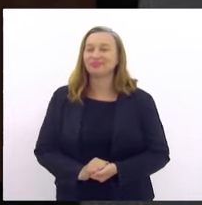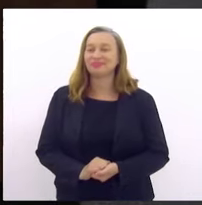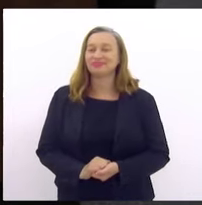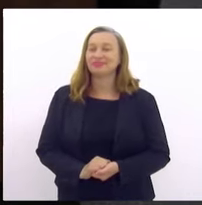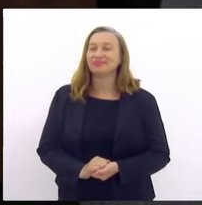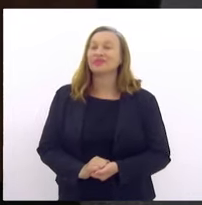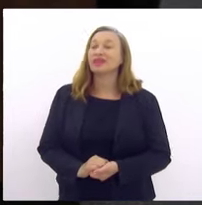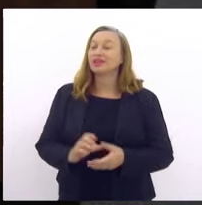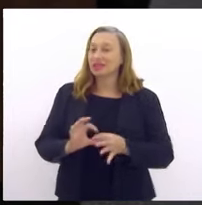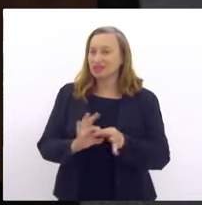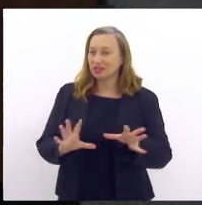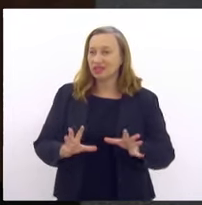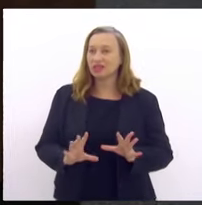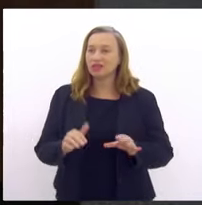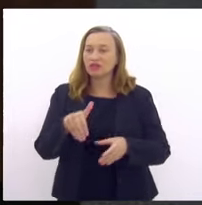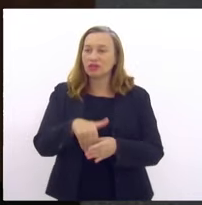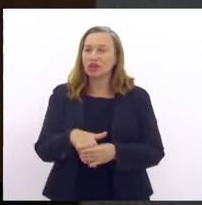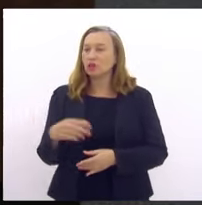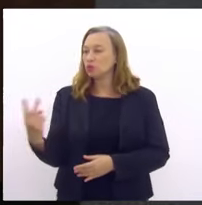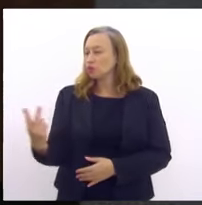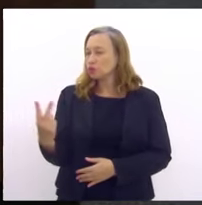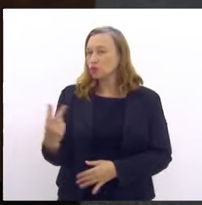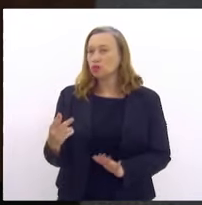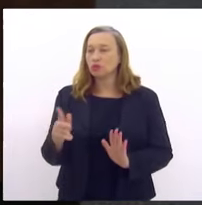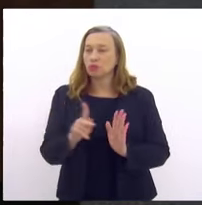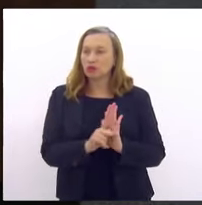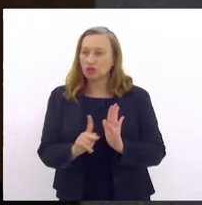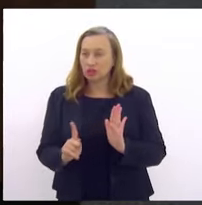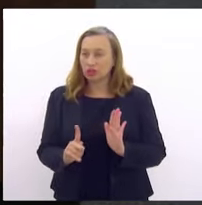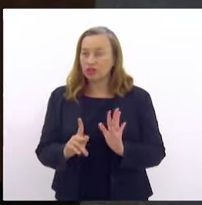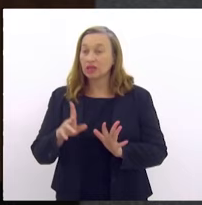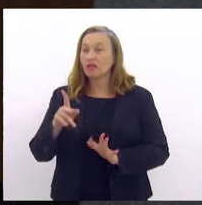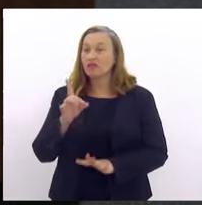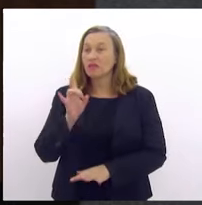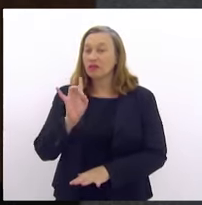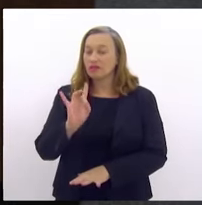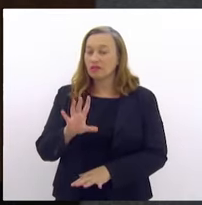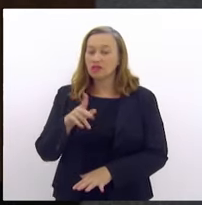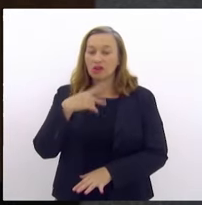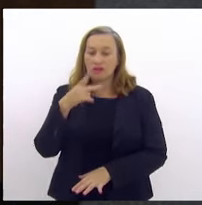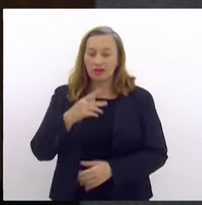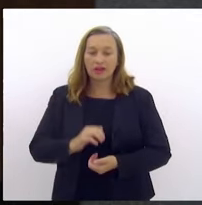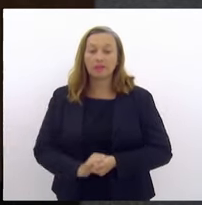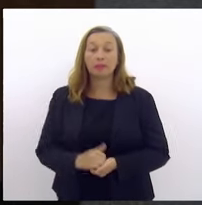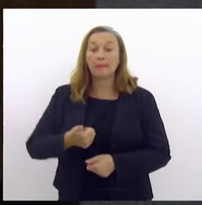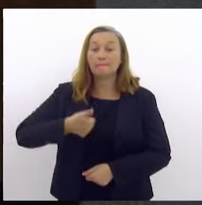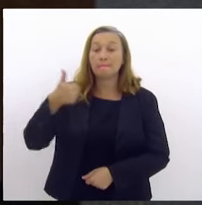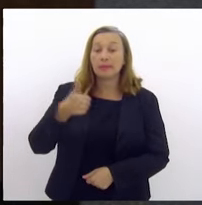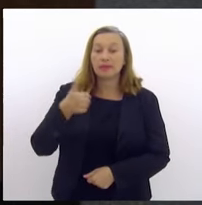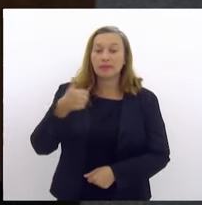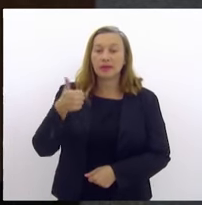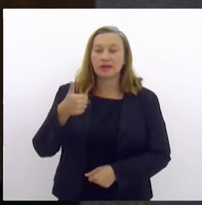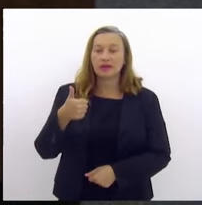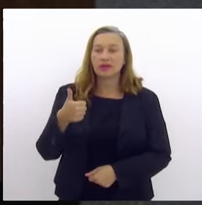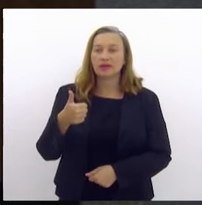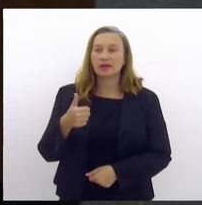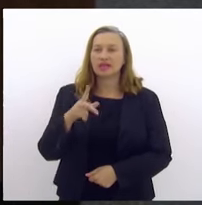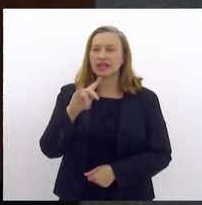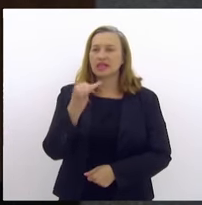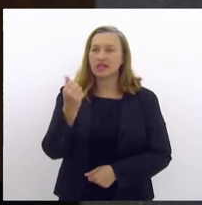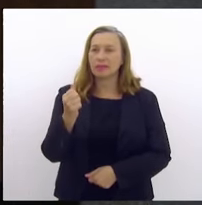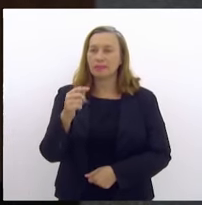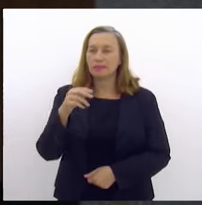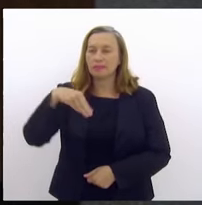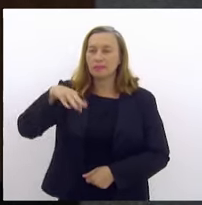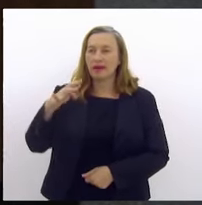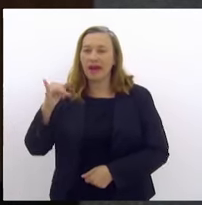deixei que fosse votado os dois projetos. Vou fazer uma fala só. Primeiro, o Caminho Niemeyer. Para